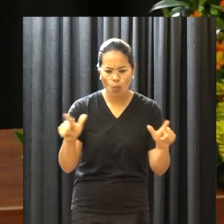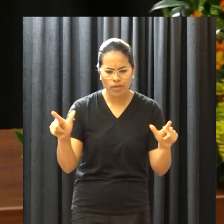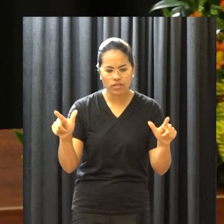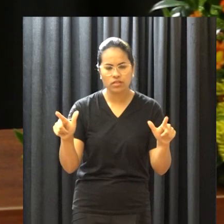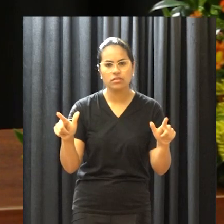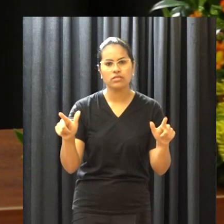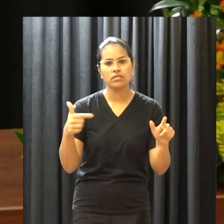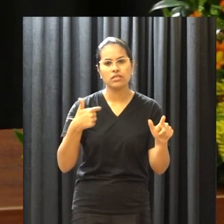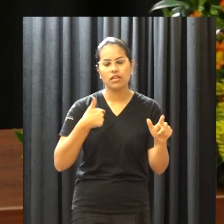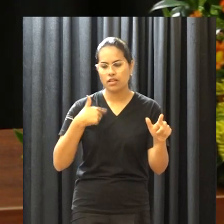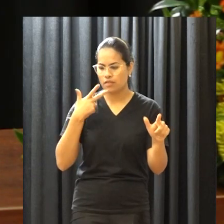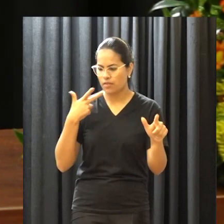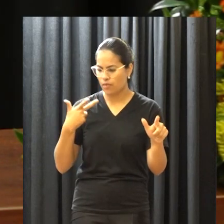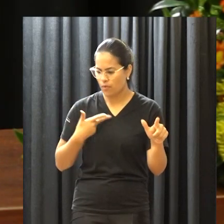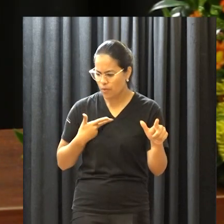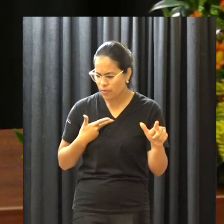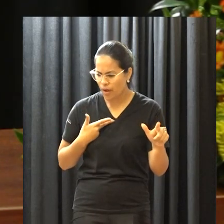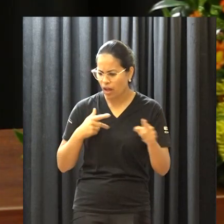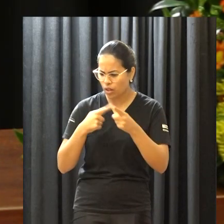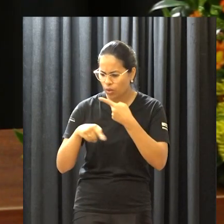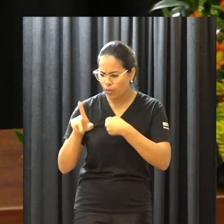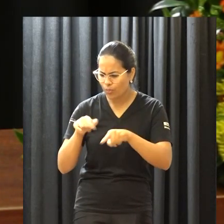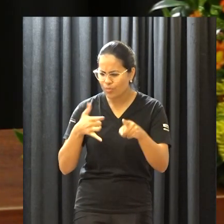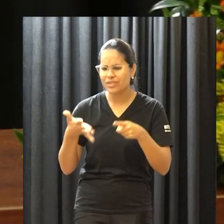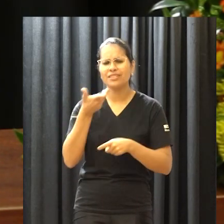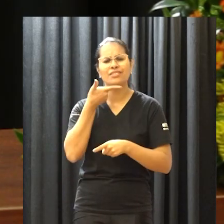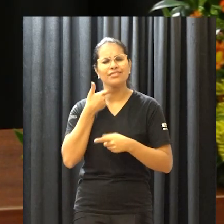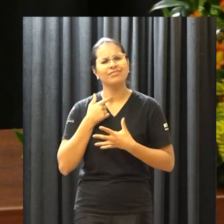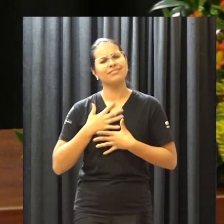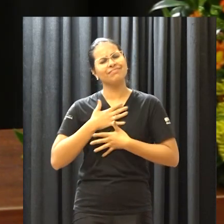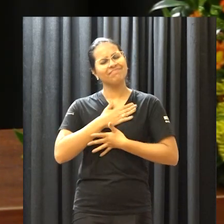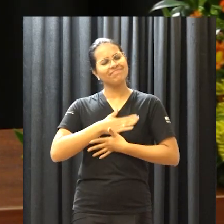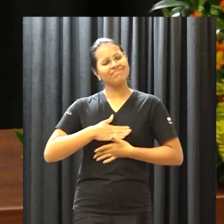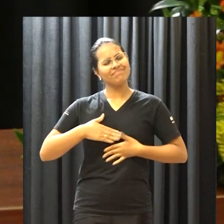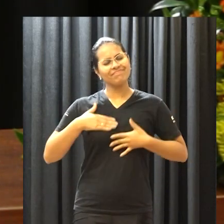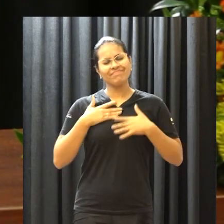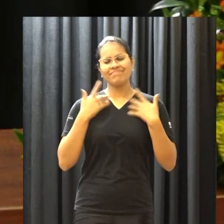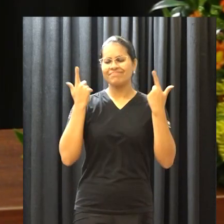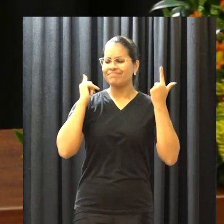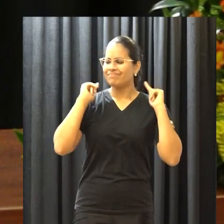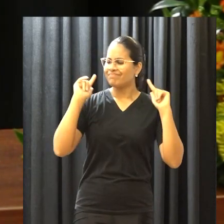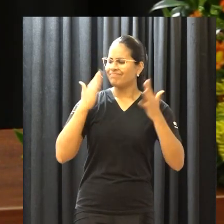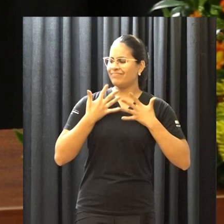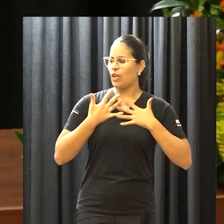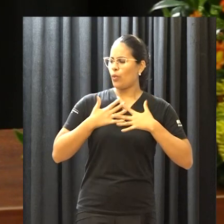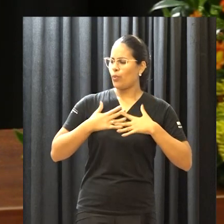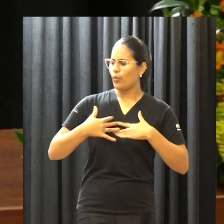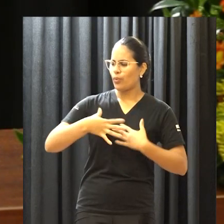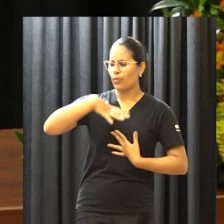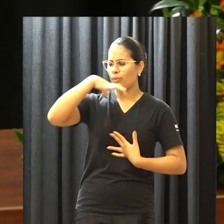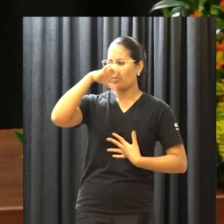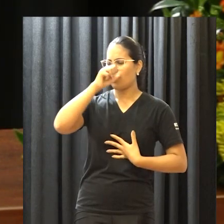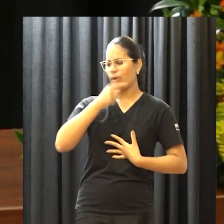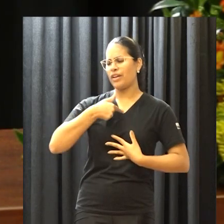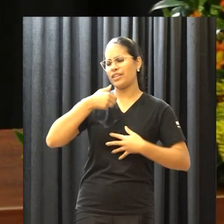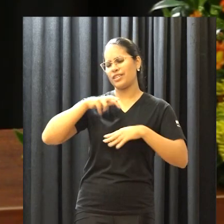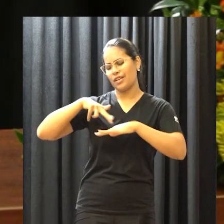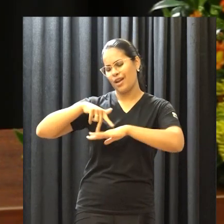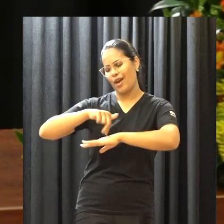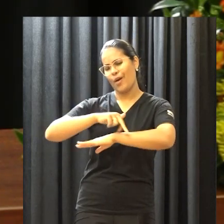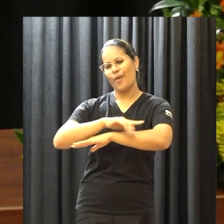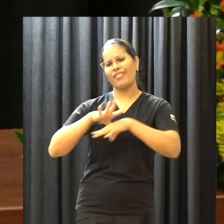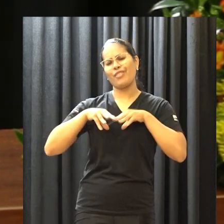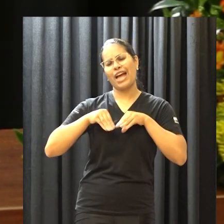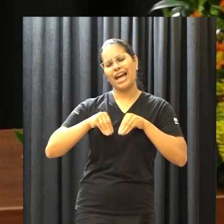dessas músicas, quando eu vou caminhar e quero relaxar, descansar, quando eu sento na beira da praia, quando eu ando na areia, essa música que